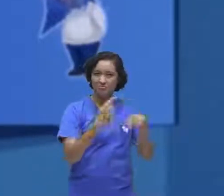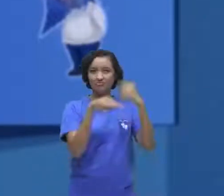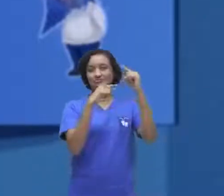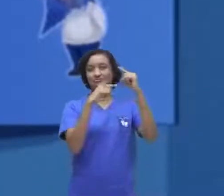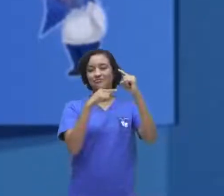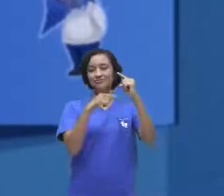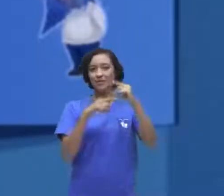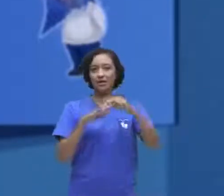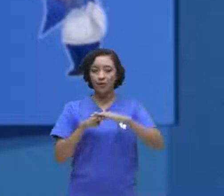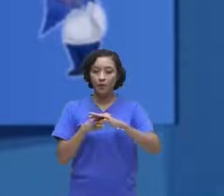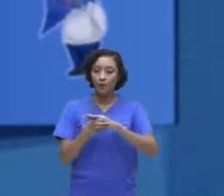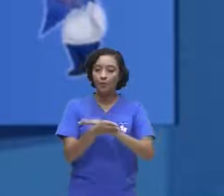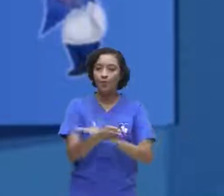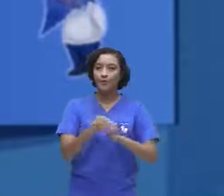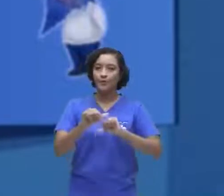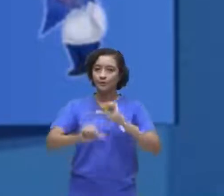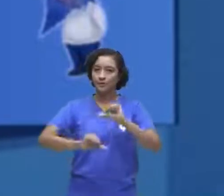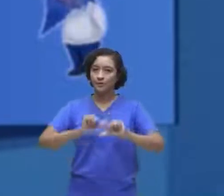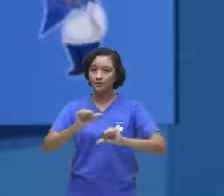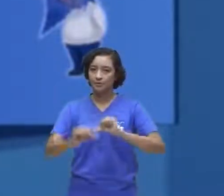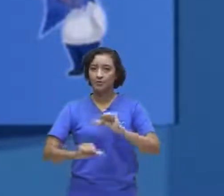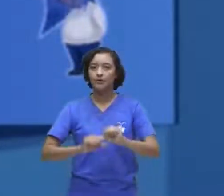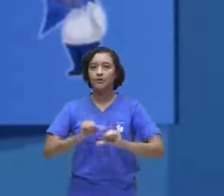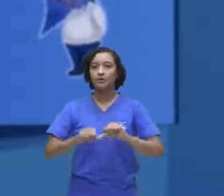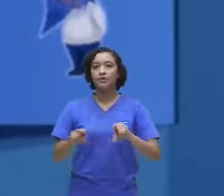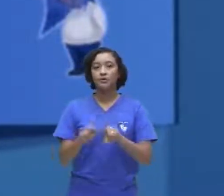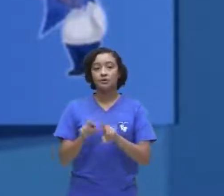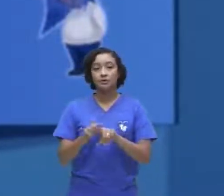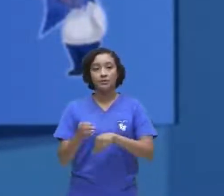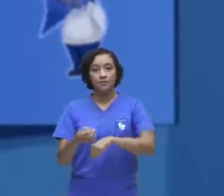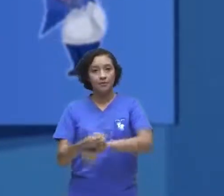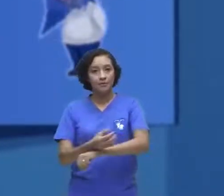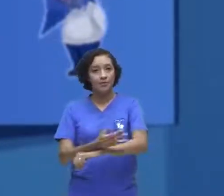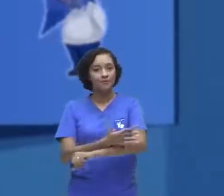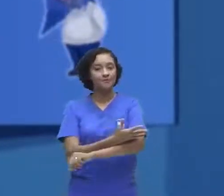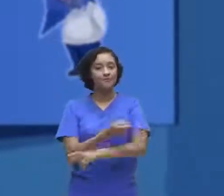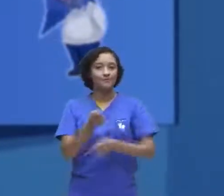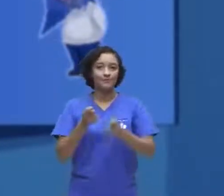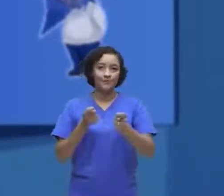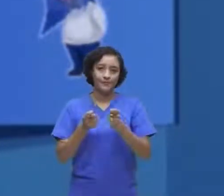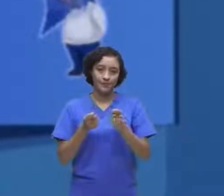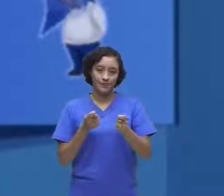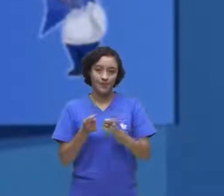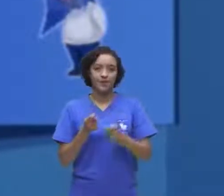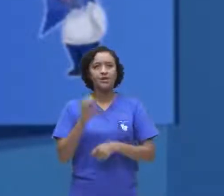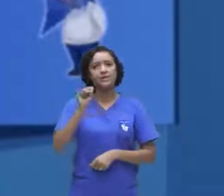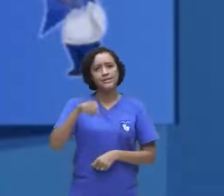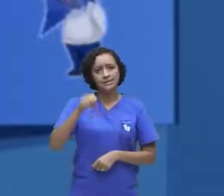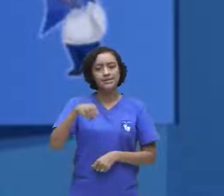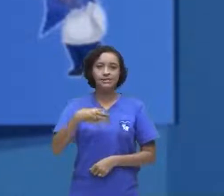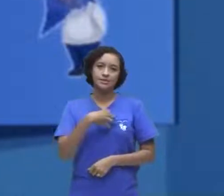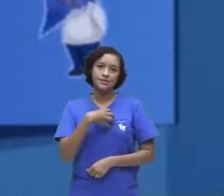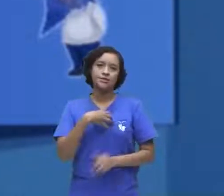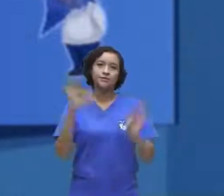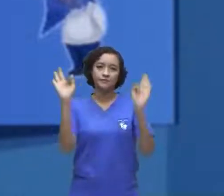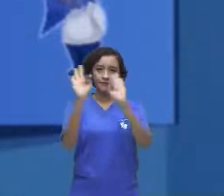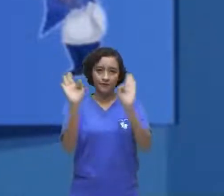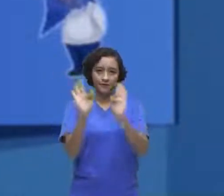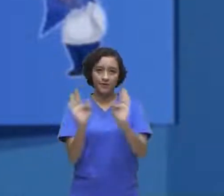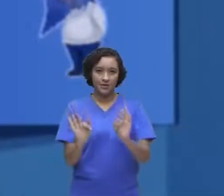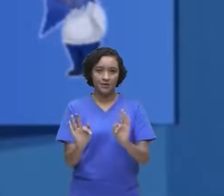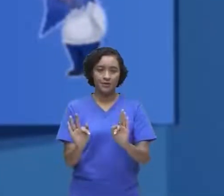maneira de ser, gerenciando nossas emoções. Com certeza, a gente vai se sentir mais feliz e vai viver mais feliz com o